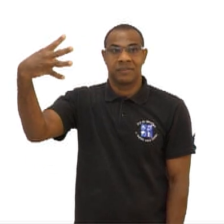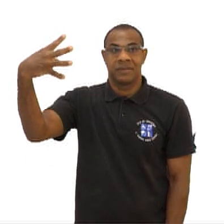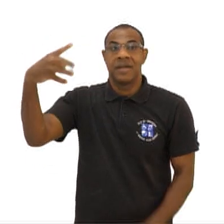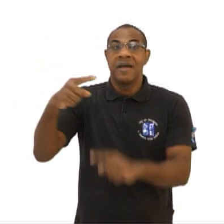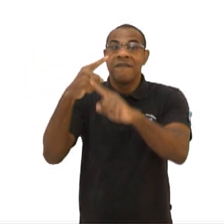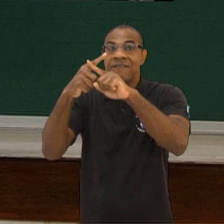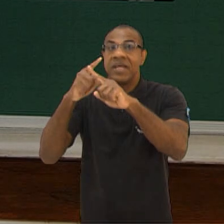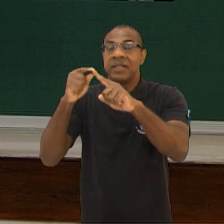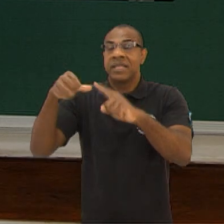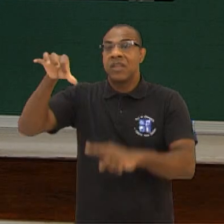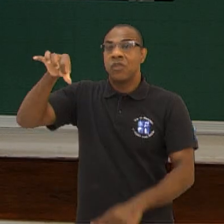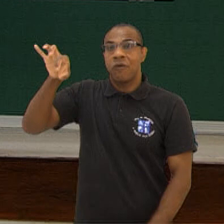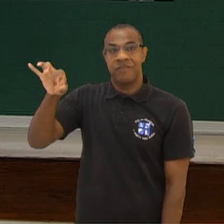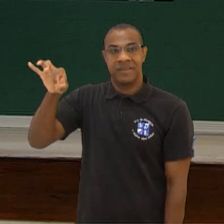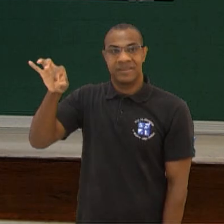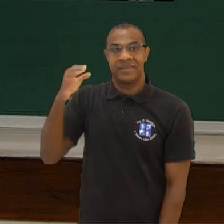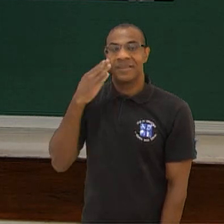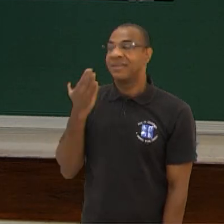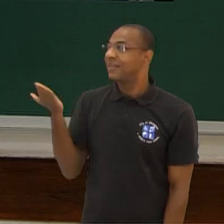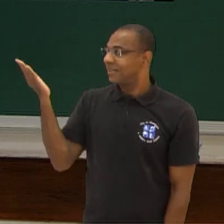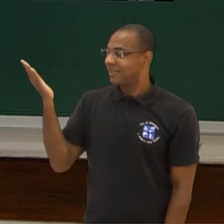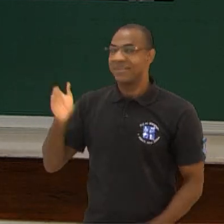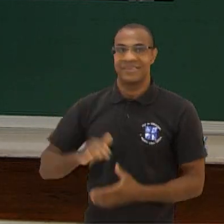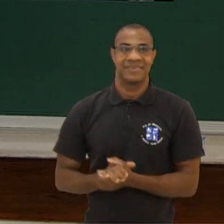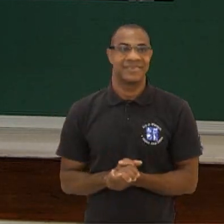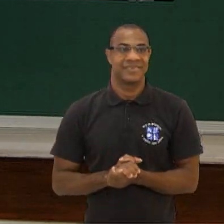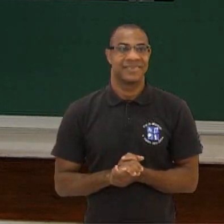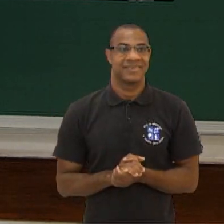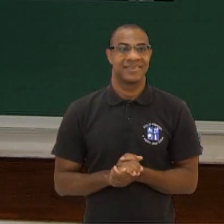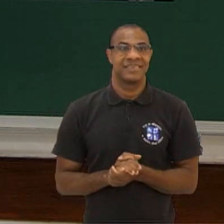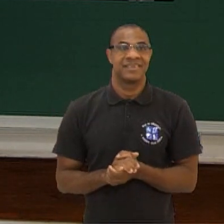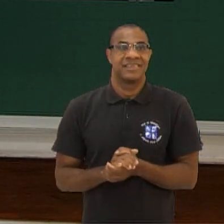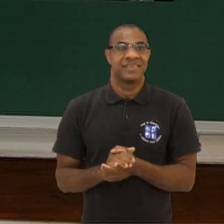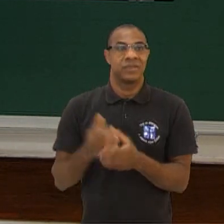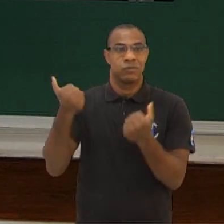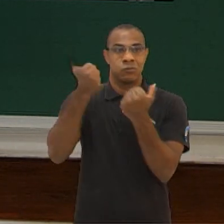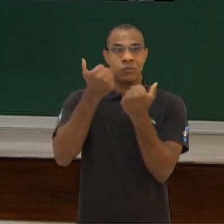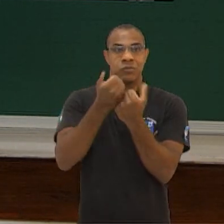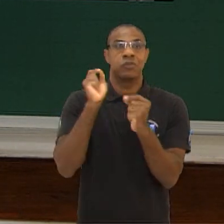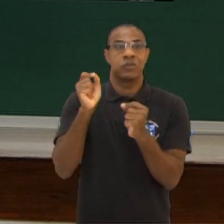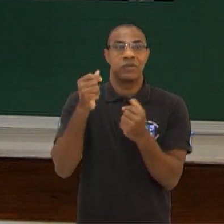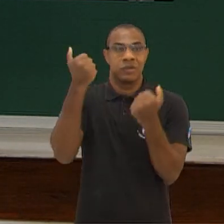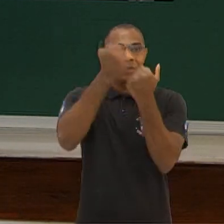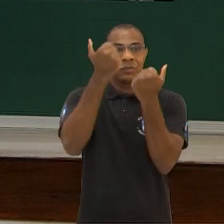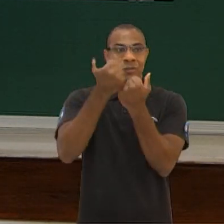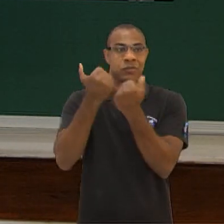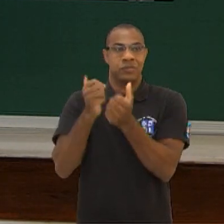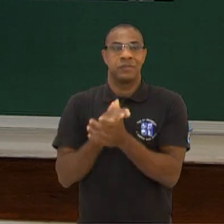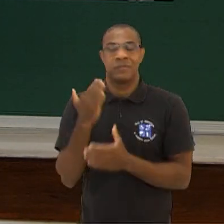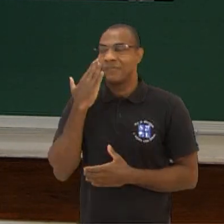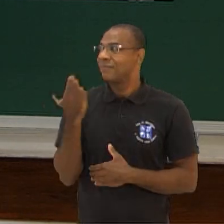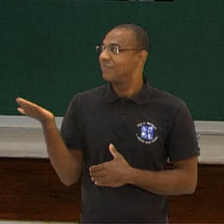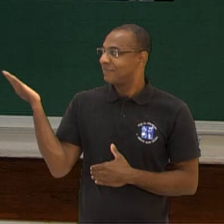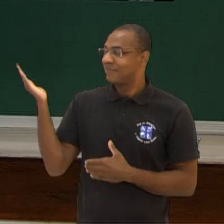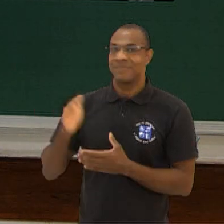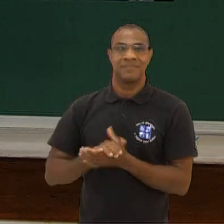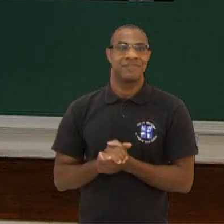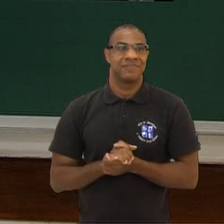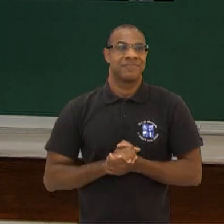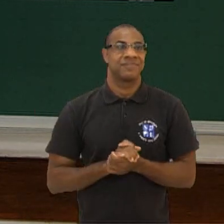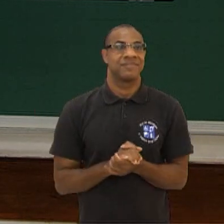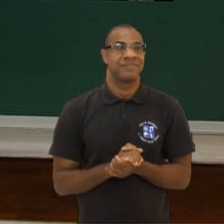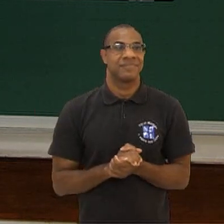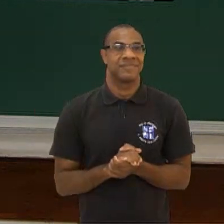graus. Seno de 90 graus é fácil, é 1. Né? Então, é 1. Aí fazemos o produto primeiro dos números,